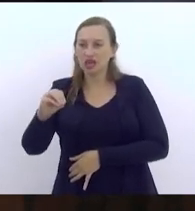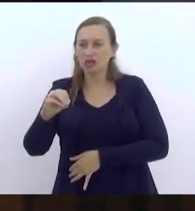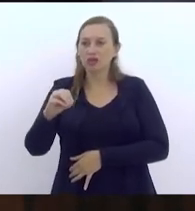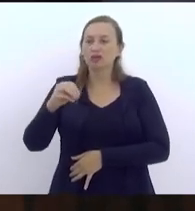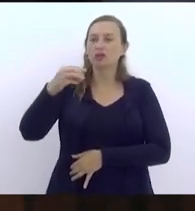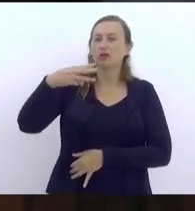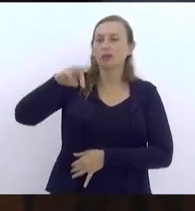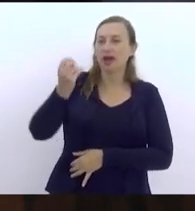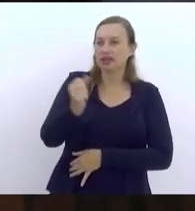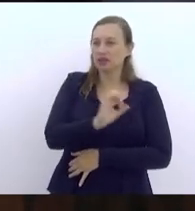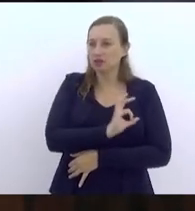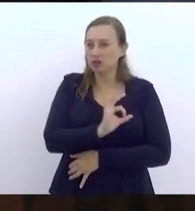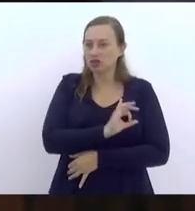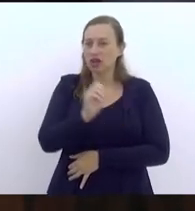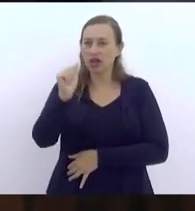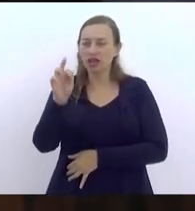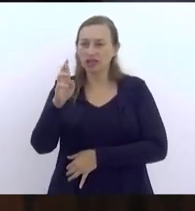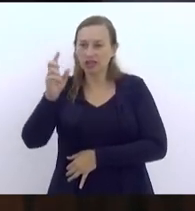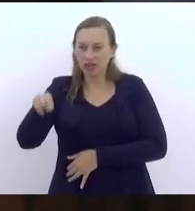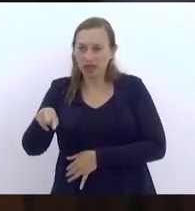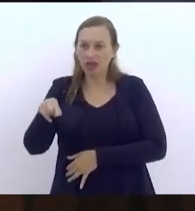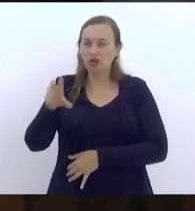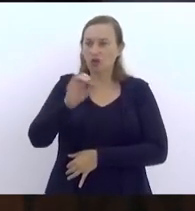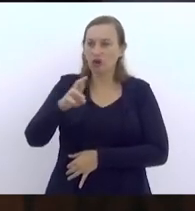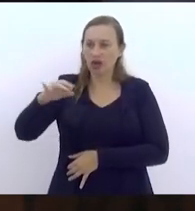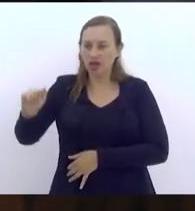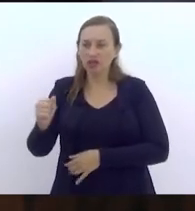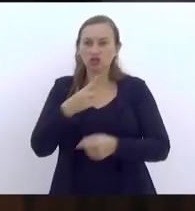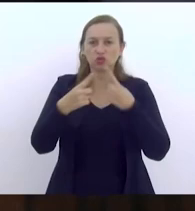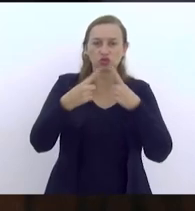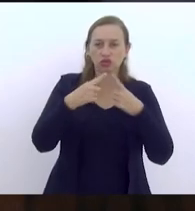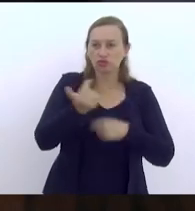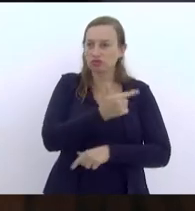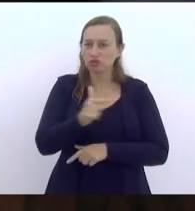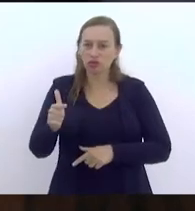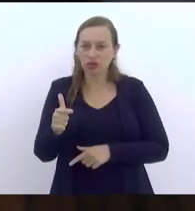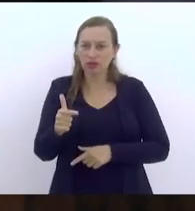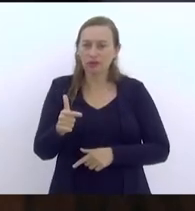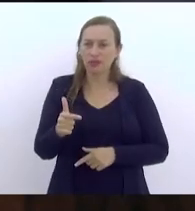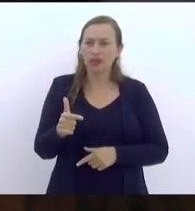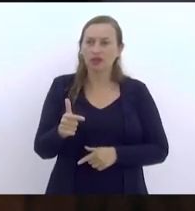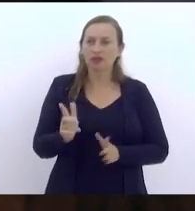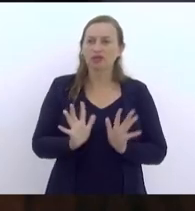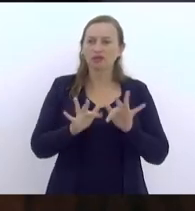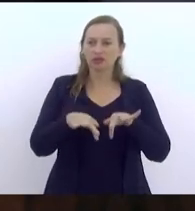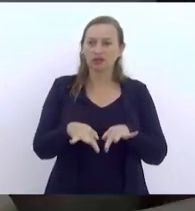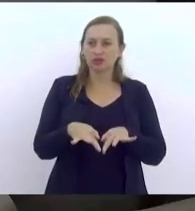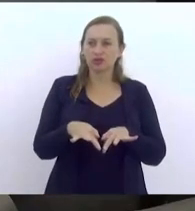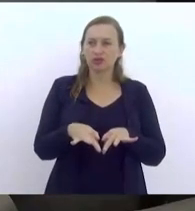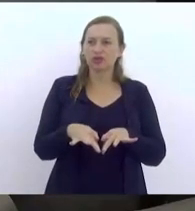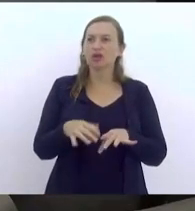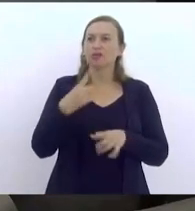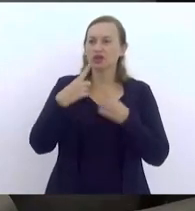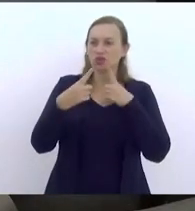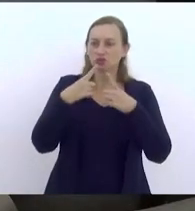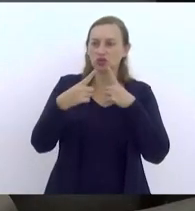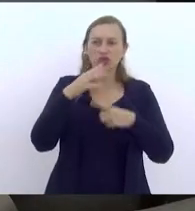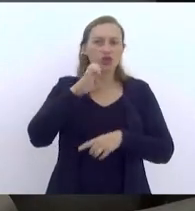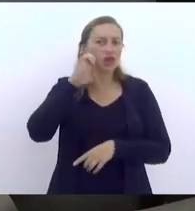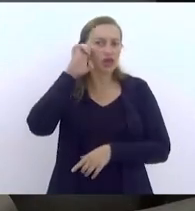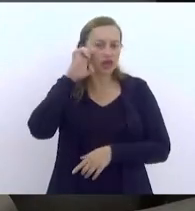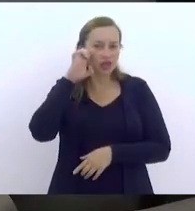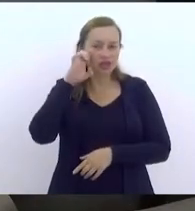André Correia. Em discussão. Não havendo com quem queira discutir, para discutir nossa